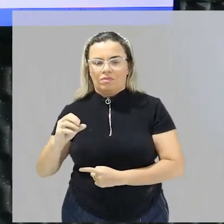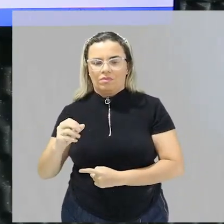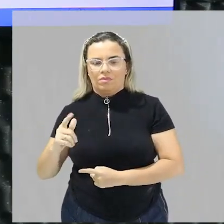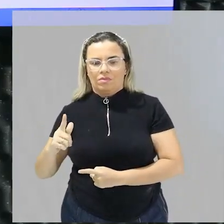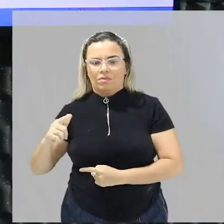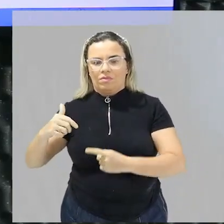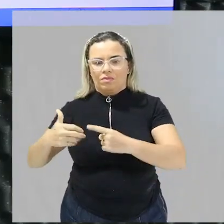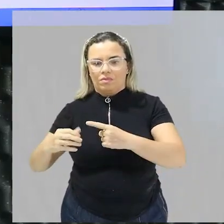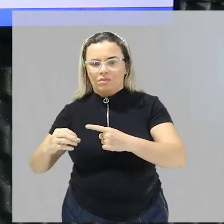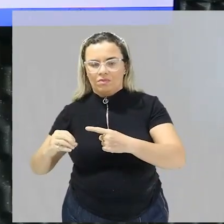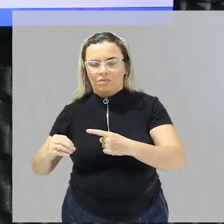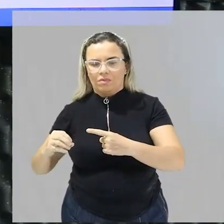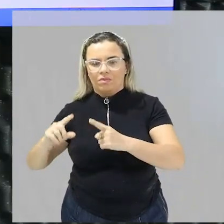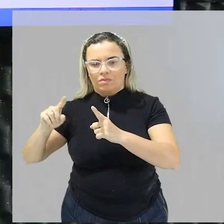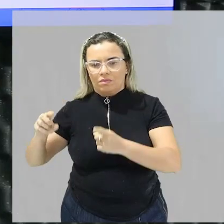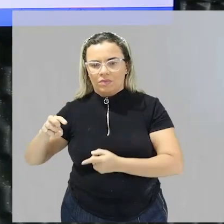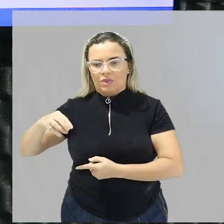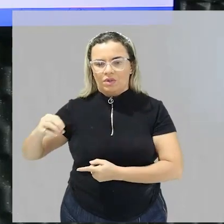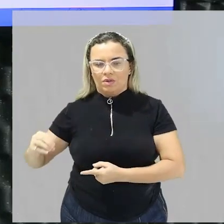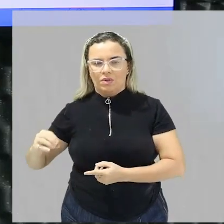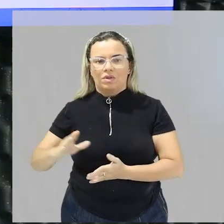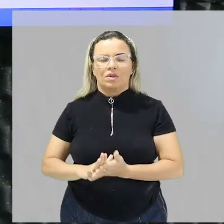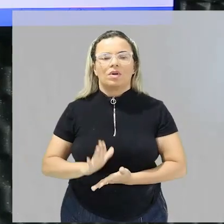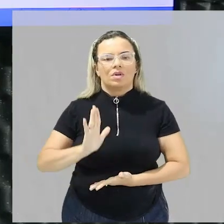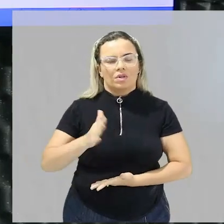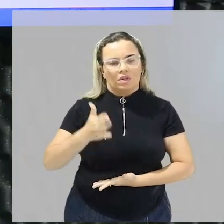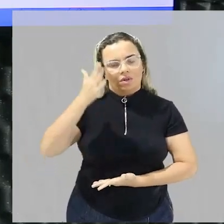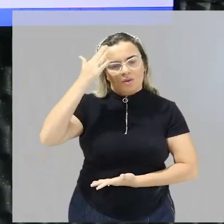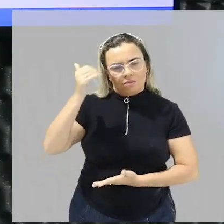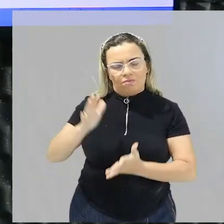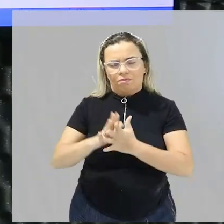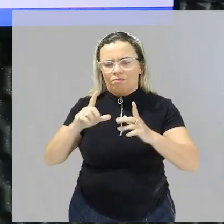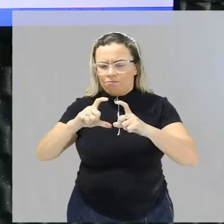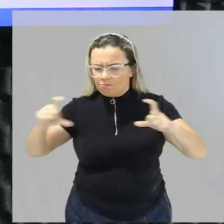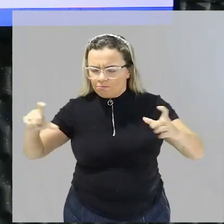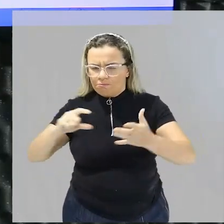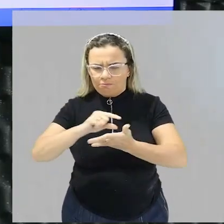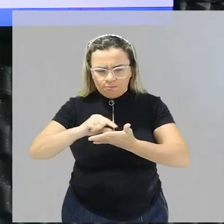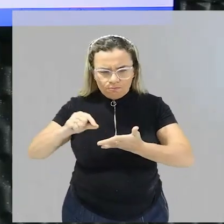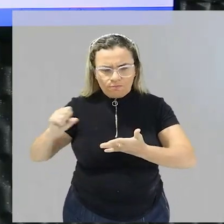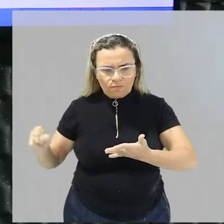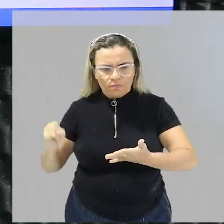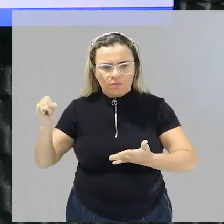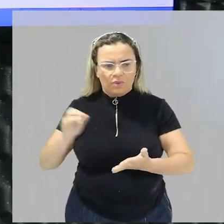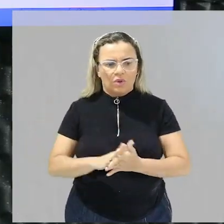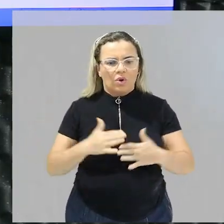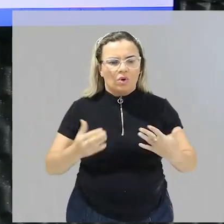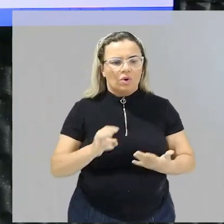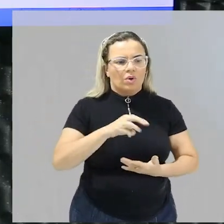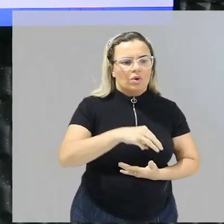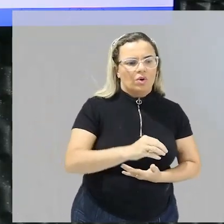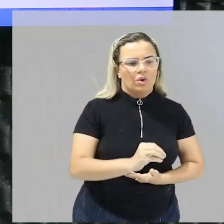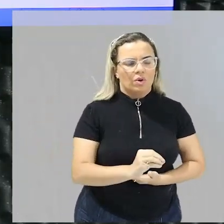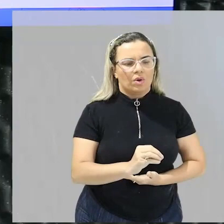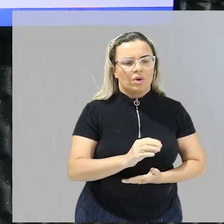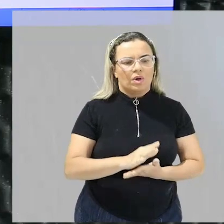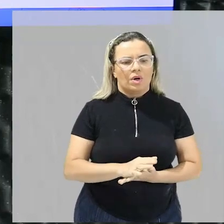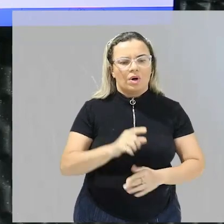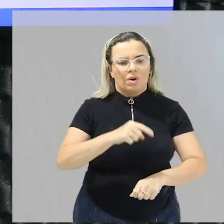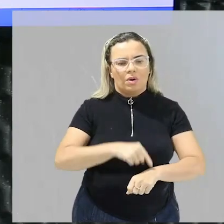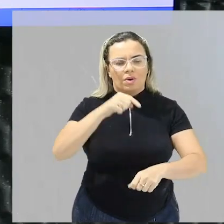log de MO na base 10. Então, já sabe, dá destaque nessa relação aí, tá? onde MO é o momento